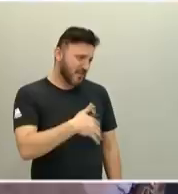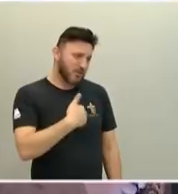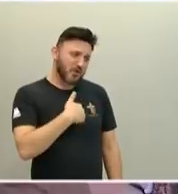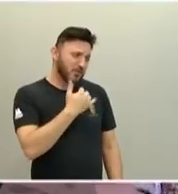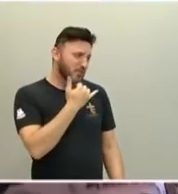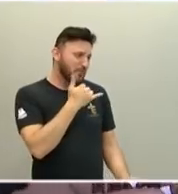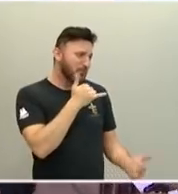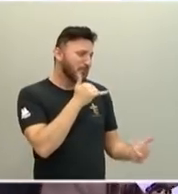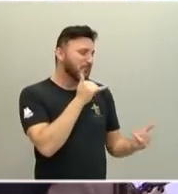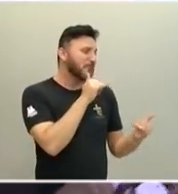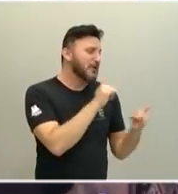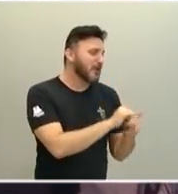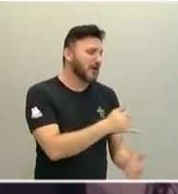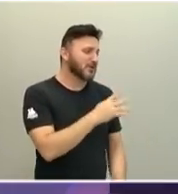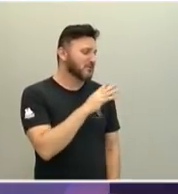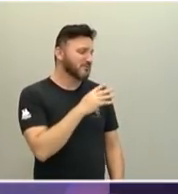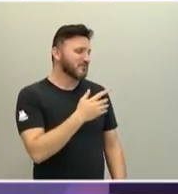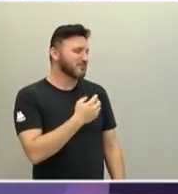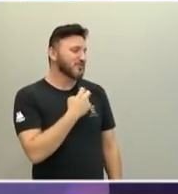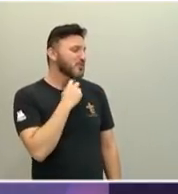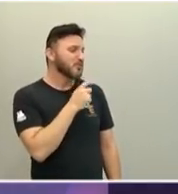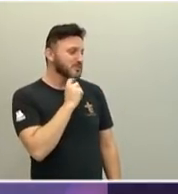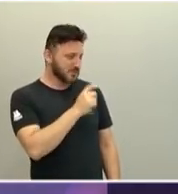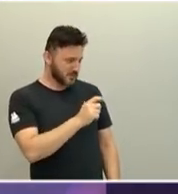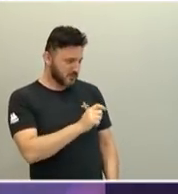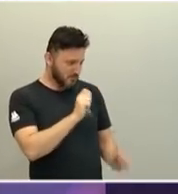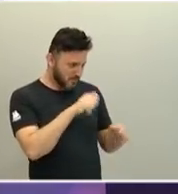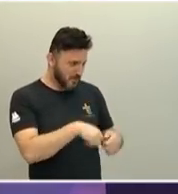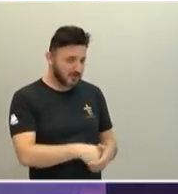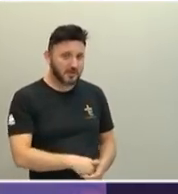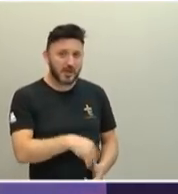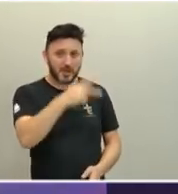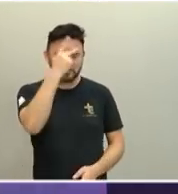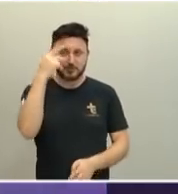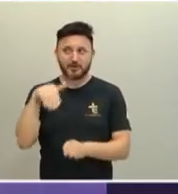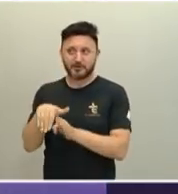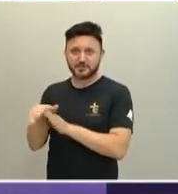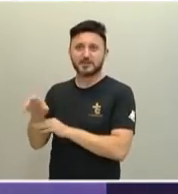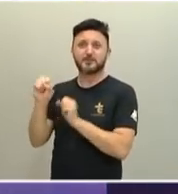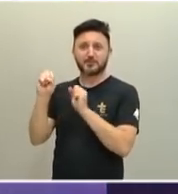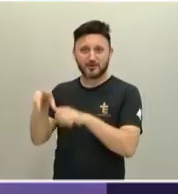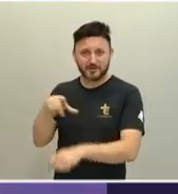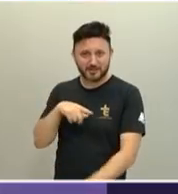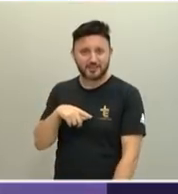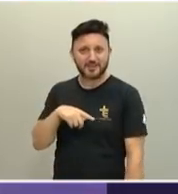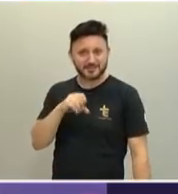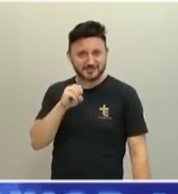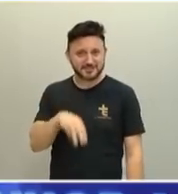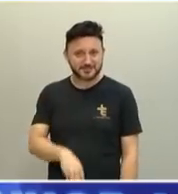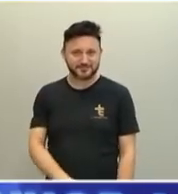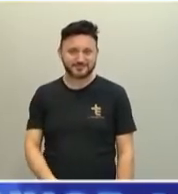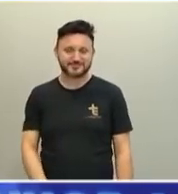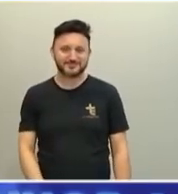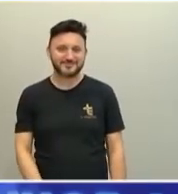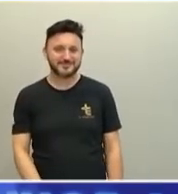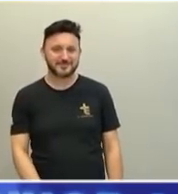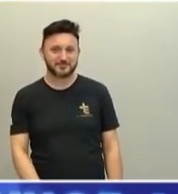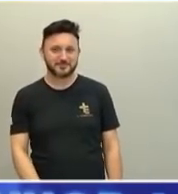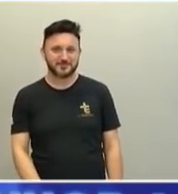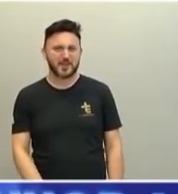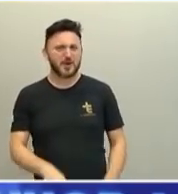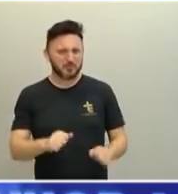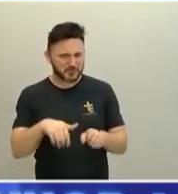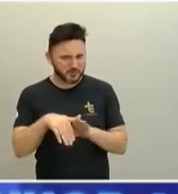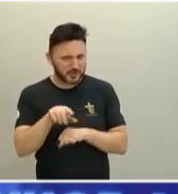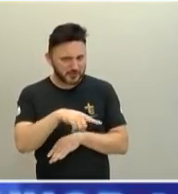E tem um terceiro gesto ainda, que esse é por minha conta. Quando a pessoa começa a reclamar demais, fica falando, porque a pessoa... Gente, posso falar uma coisa para você? O